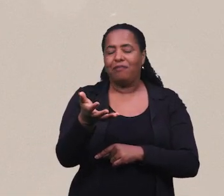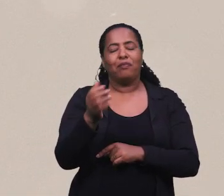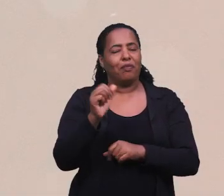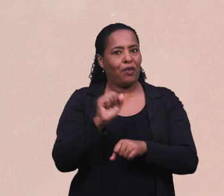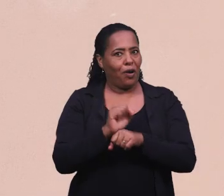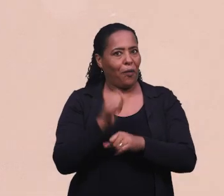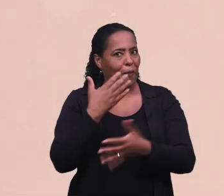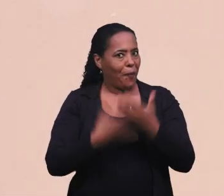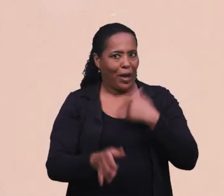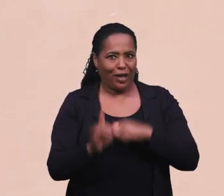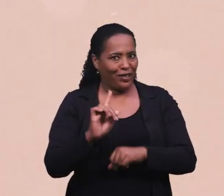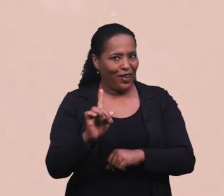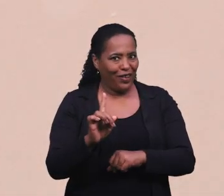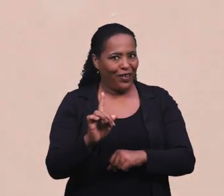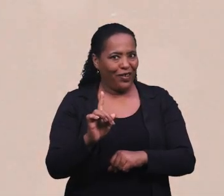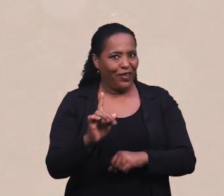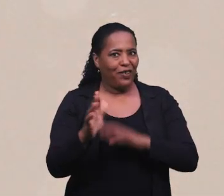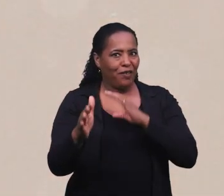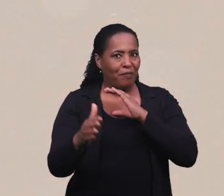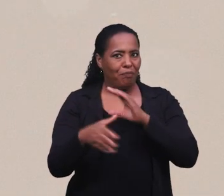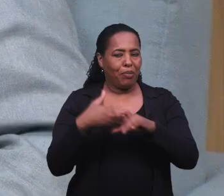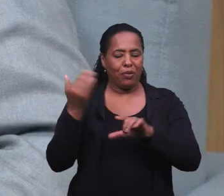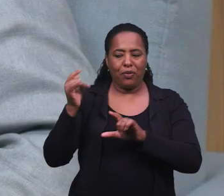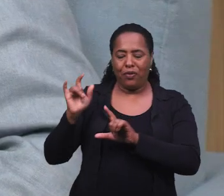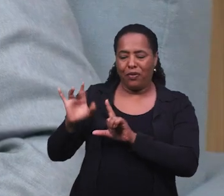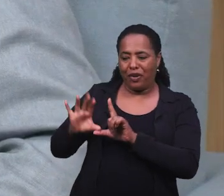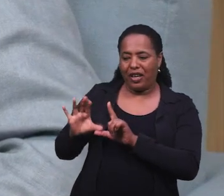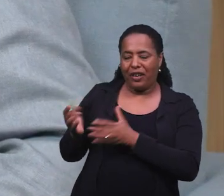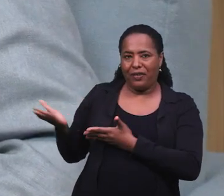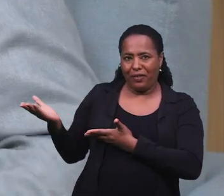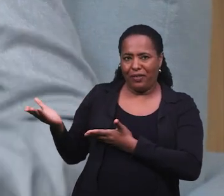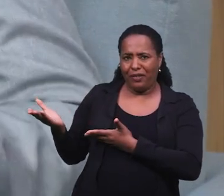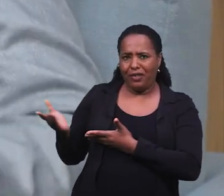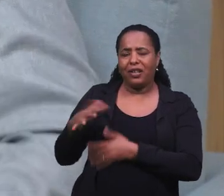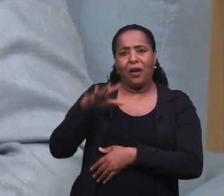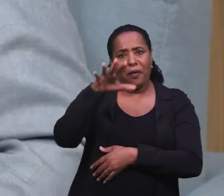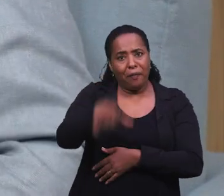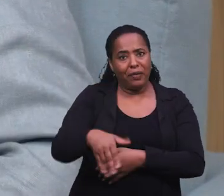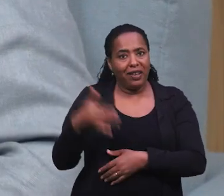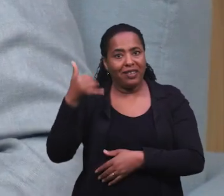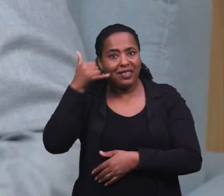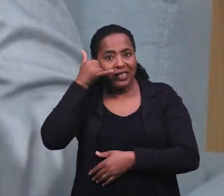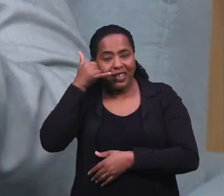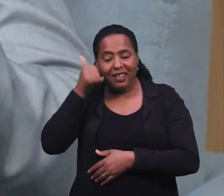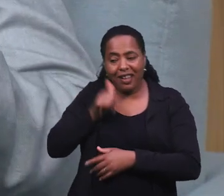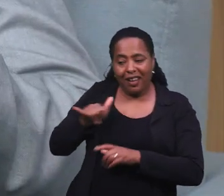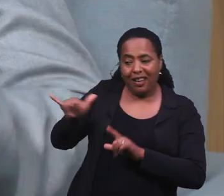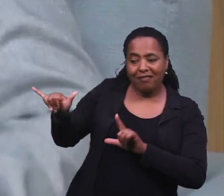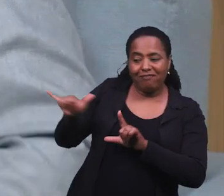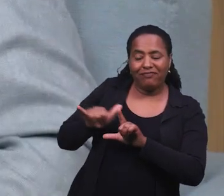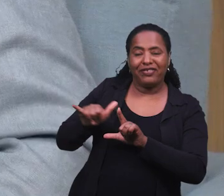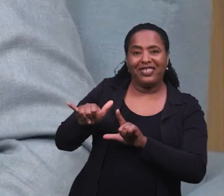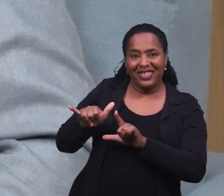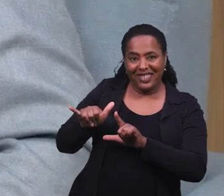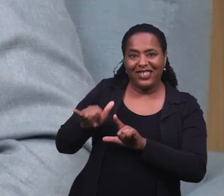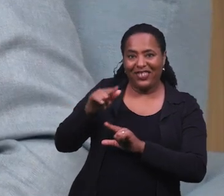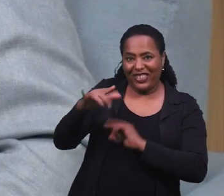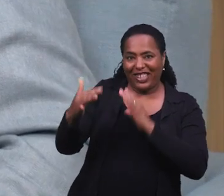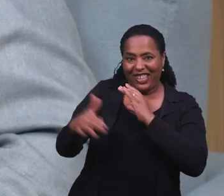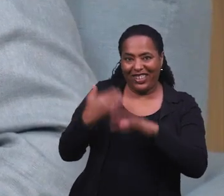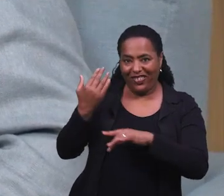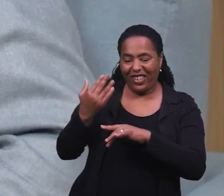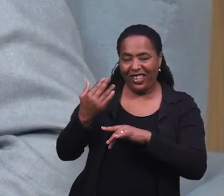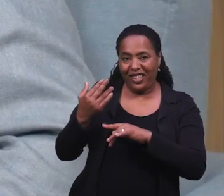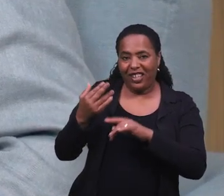aqui. Então é motivo de glorificarmos ao Senhor. Glória a Jesus, louvado seja o nome do Senhor, os nossos irmãos deixando aqui os seus